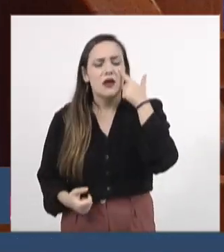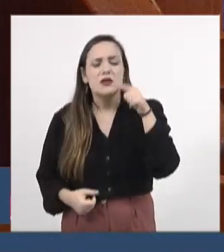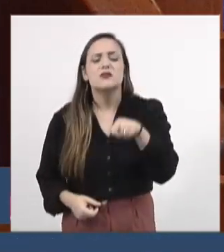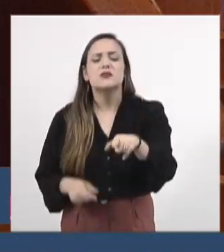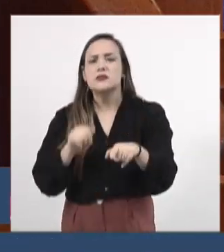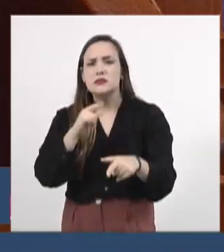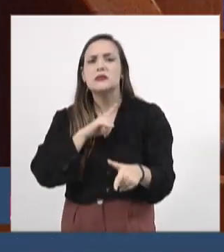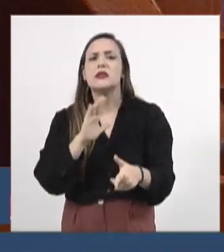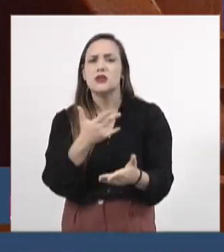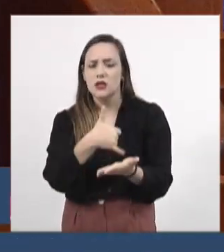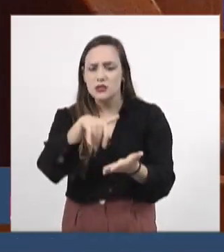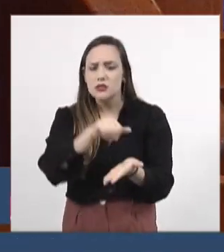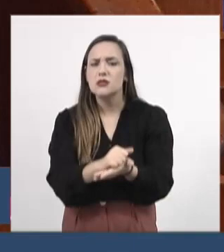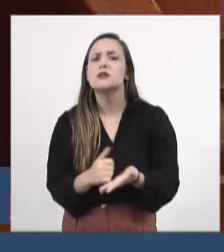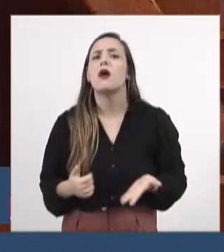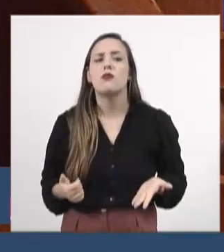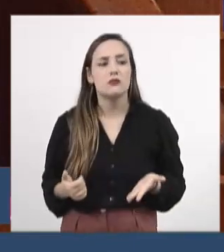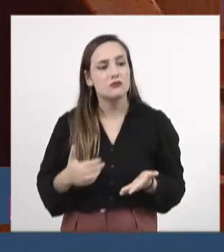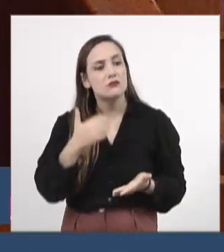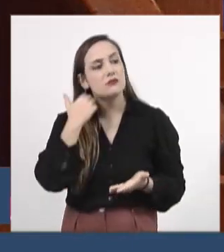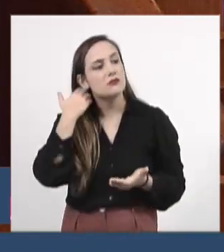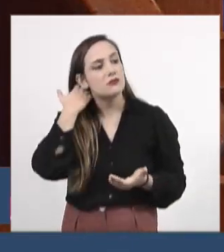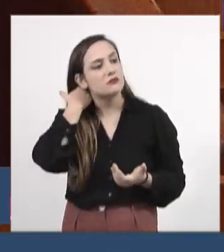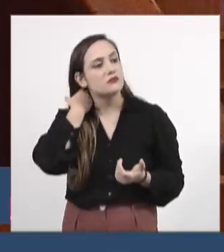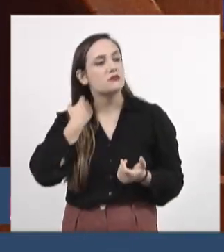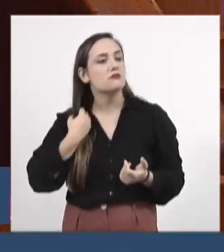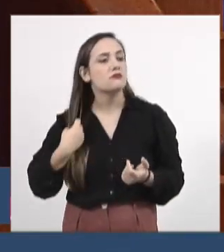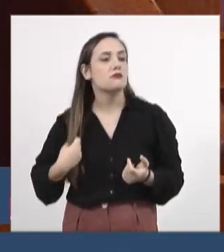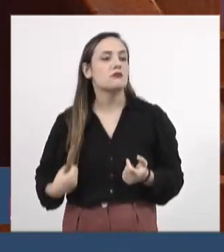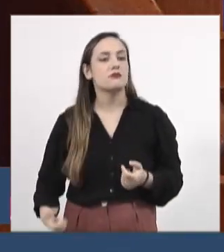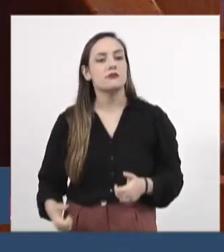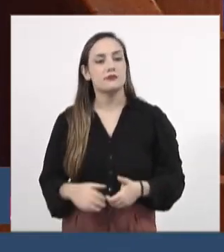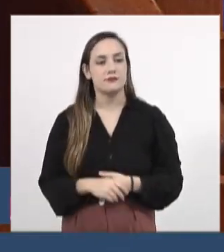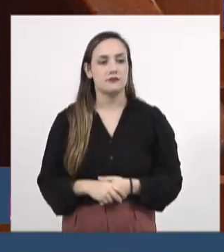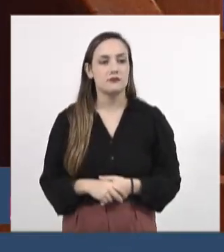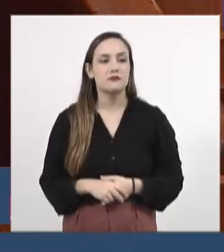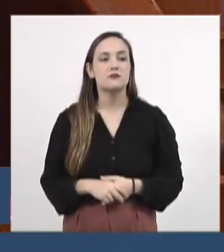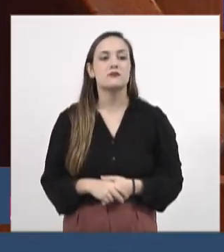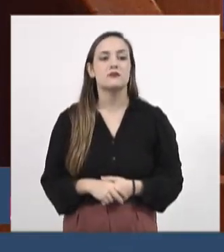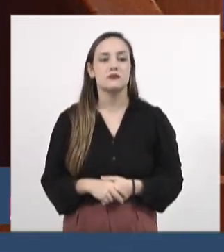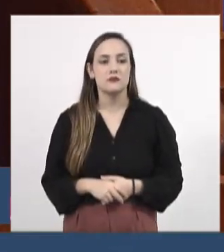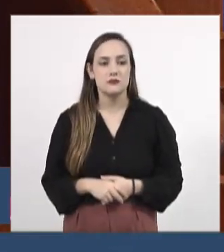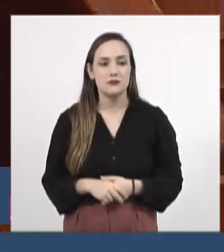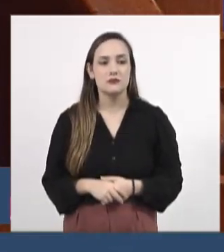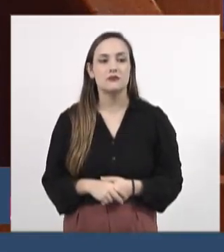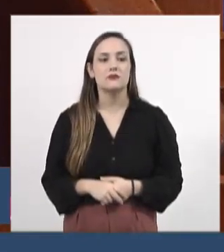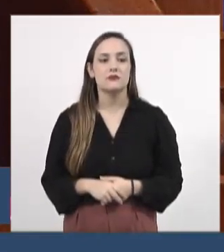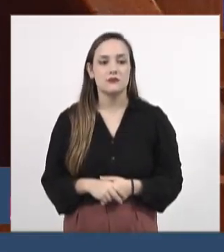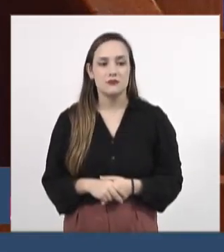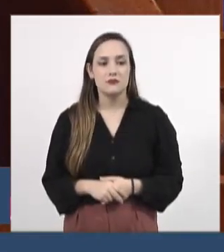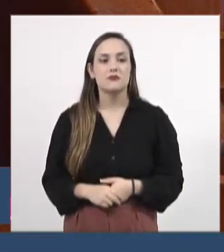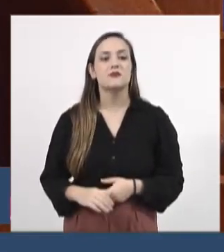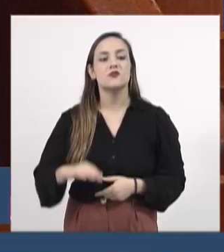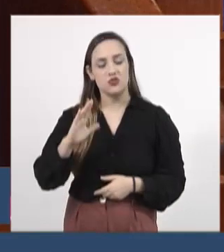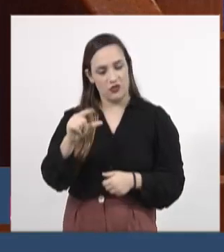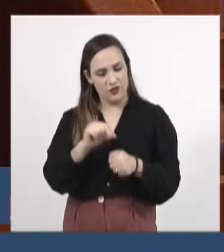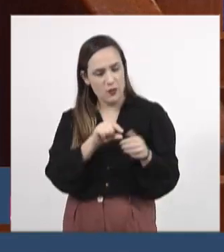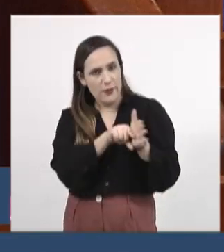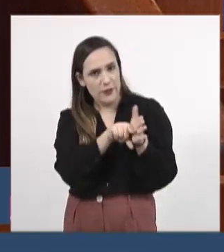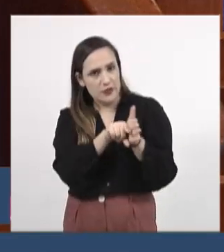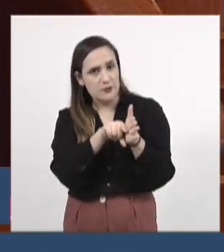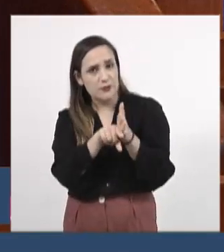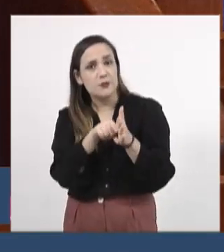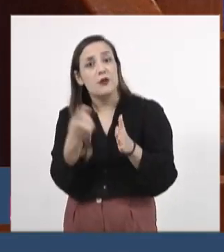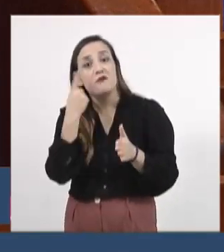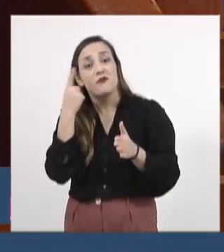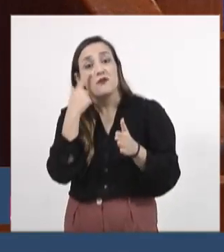já agilizou prontamente e foi feito, portanto, um levantamento para que